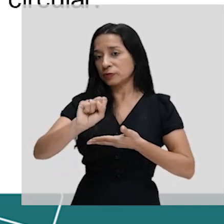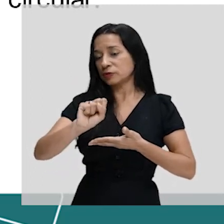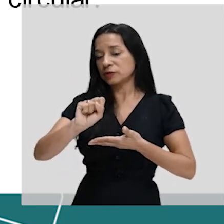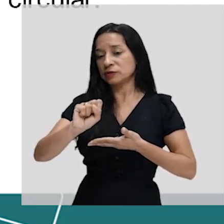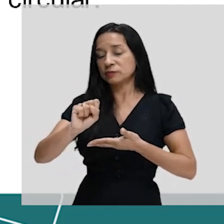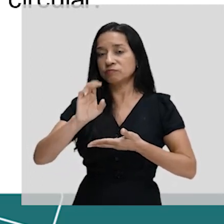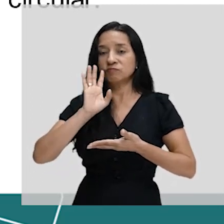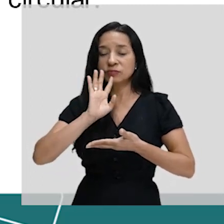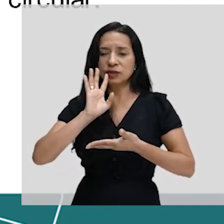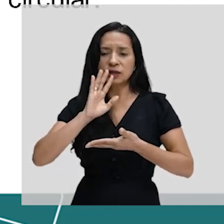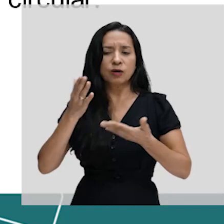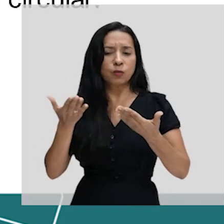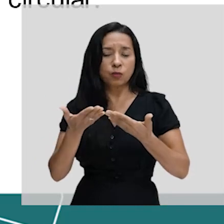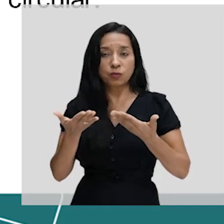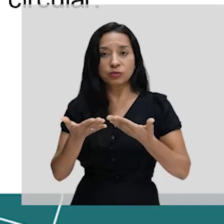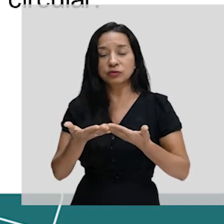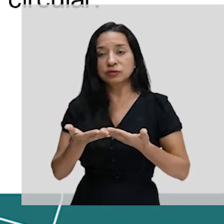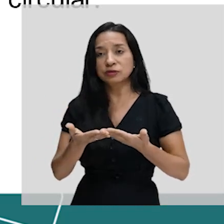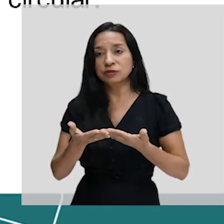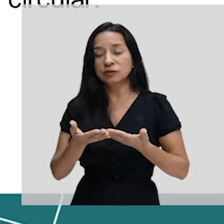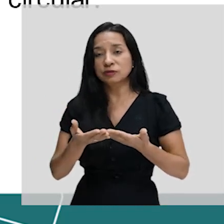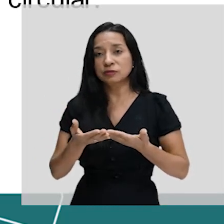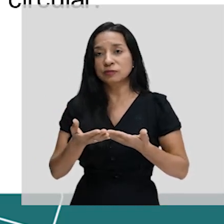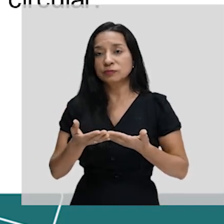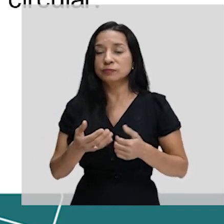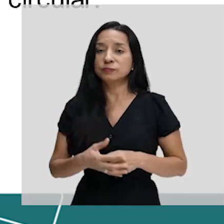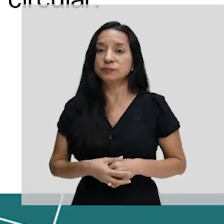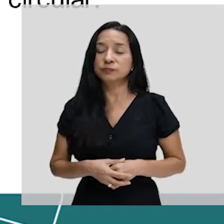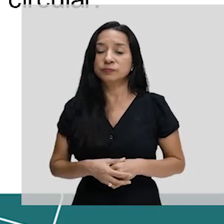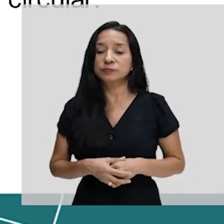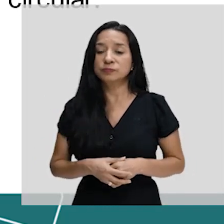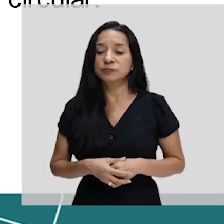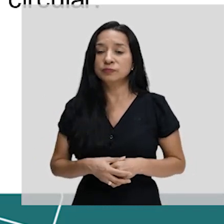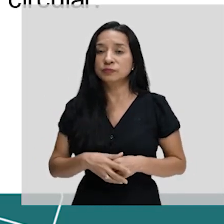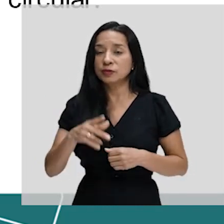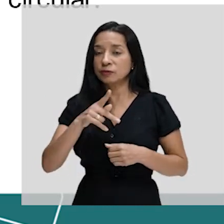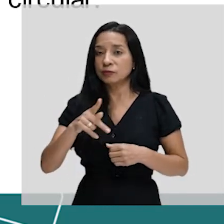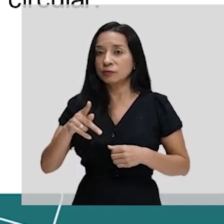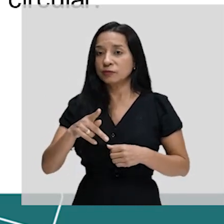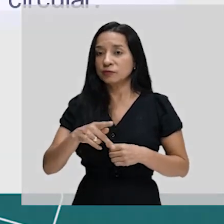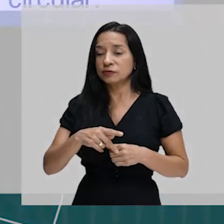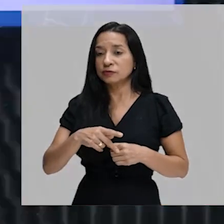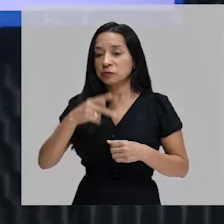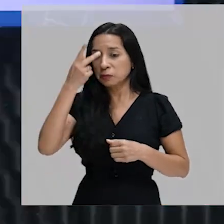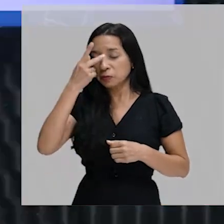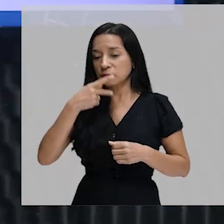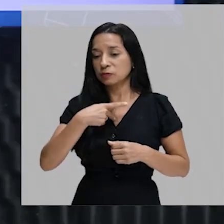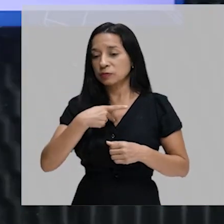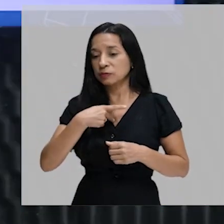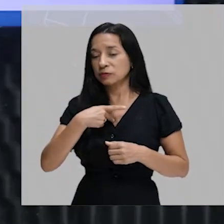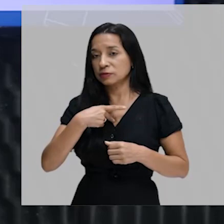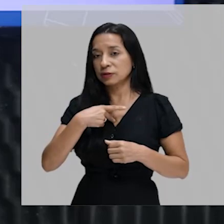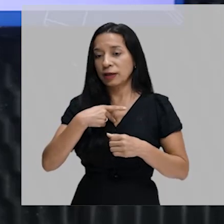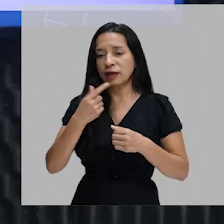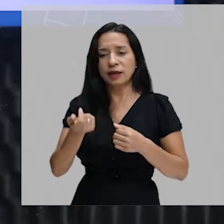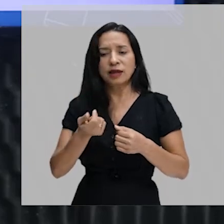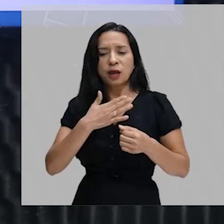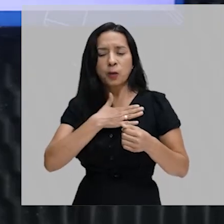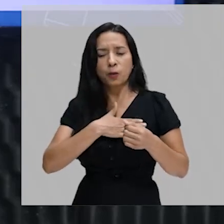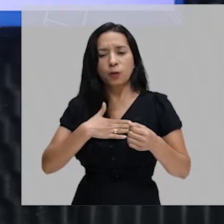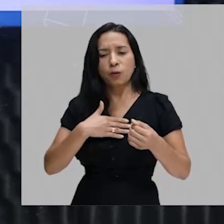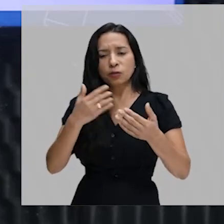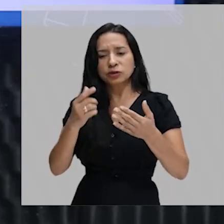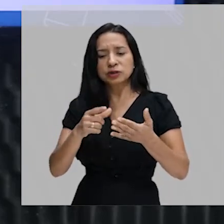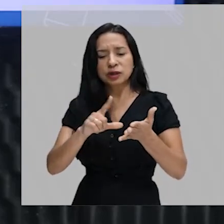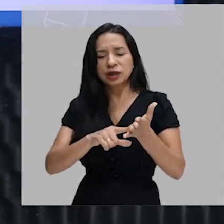leitura, quase você não... Quer dizer, quase não, eu estou exagerando. Eu, particularmente, prefiro o livro físico. Eu gosto de